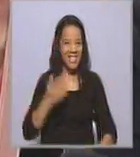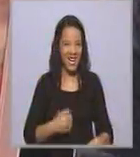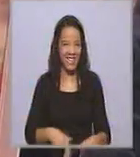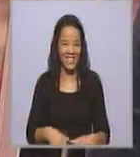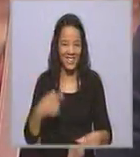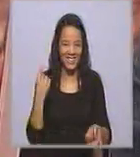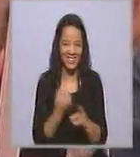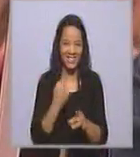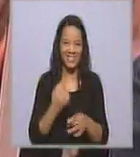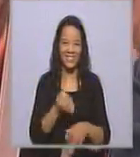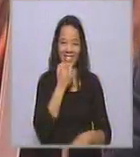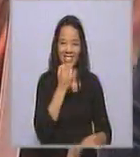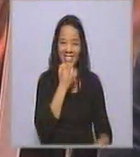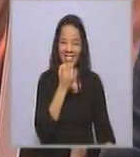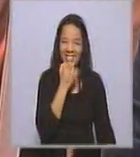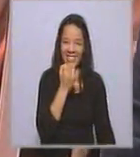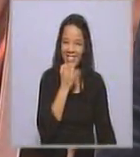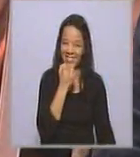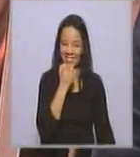É. Uma lata.